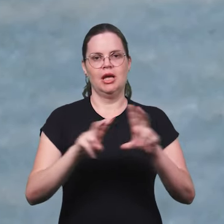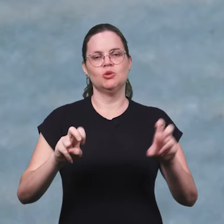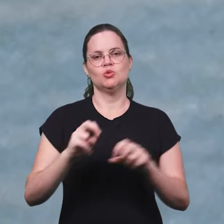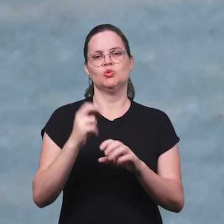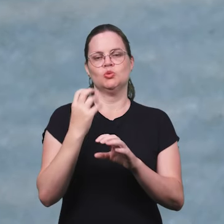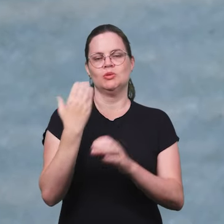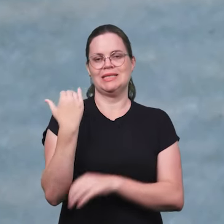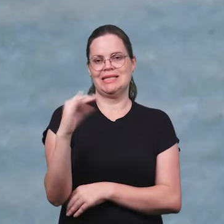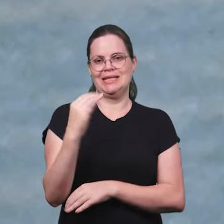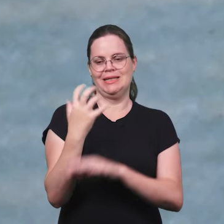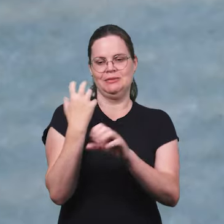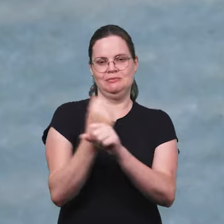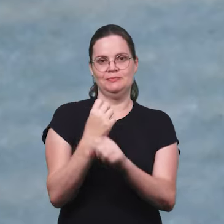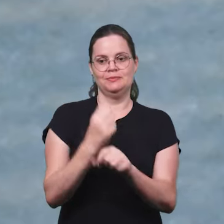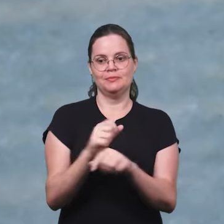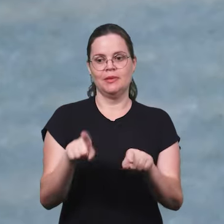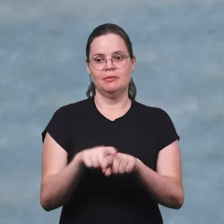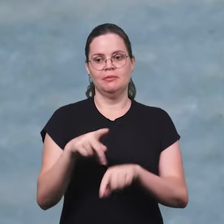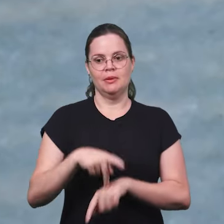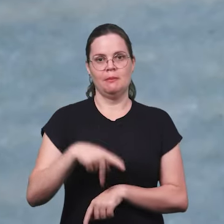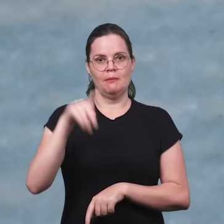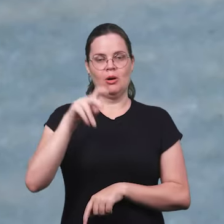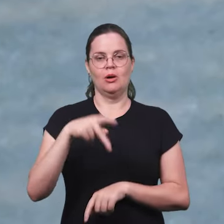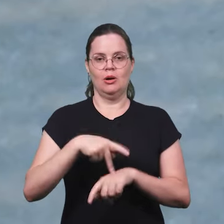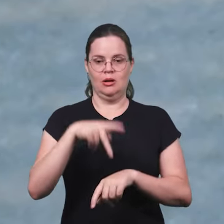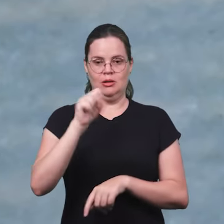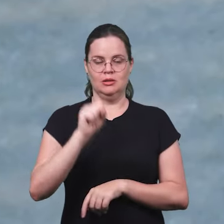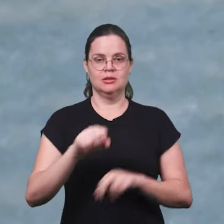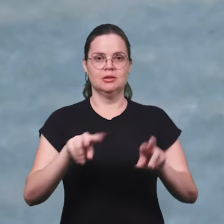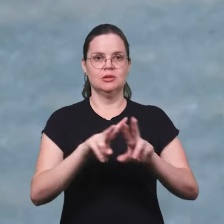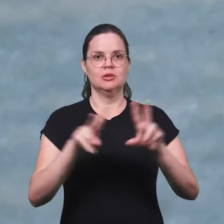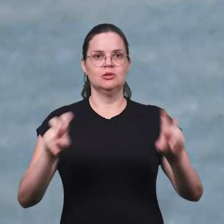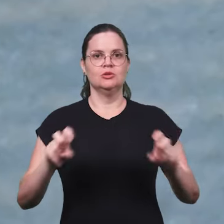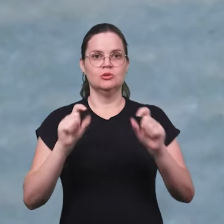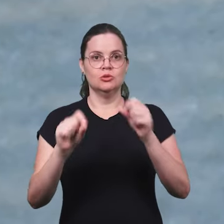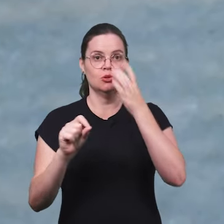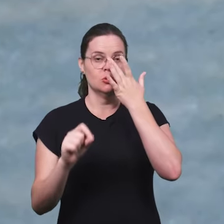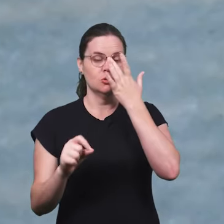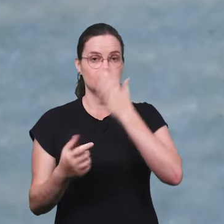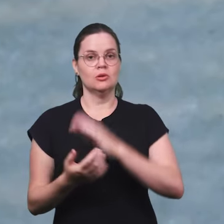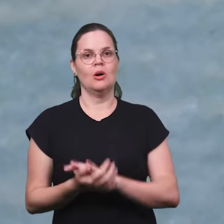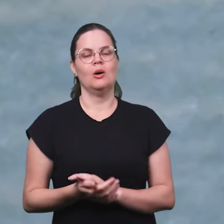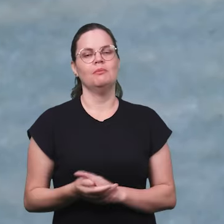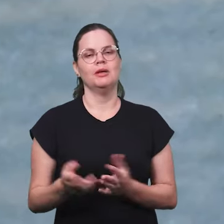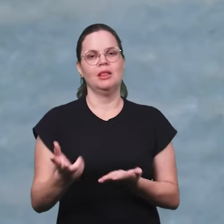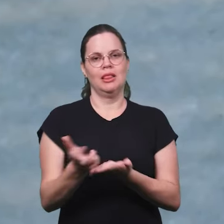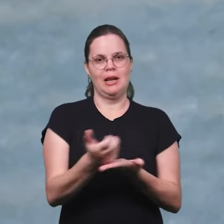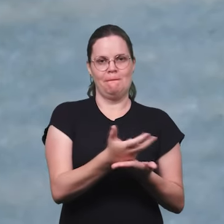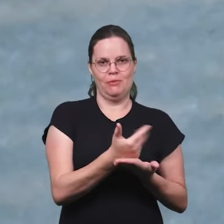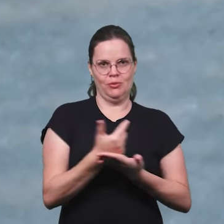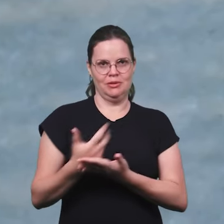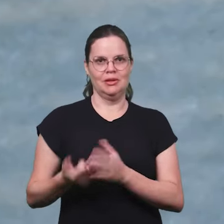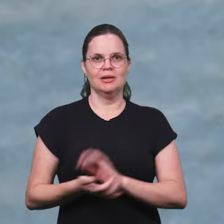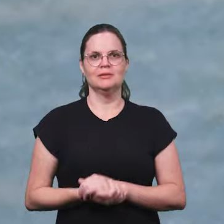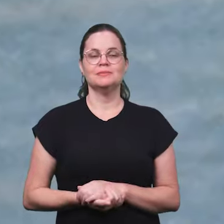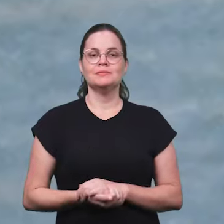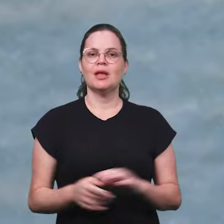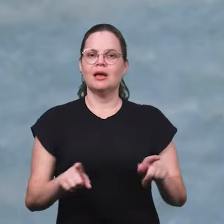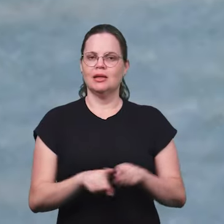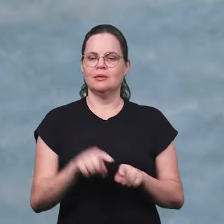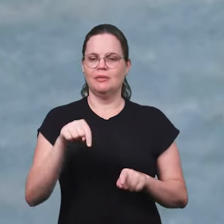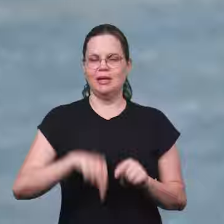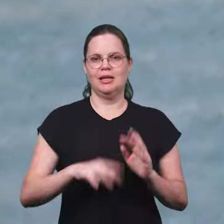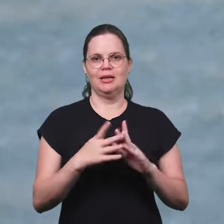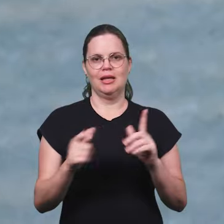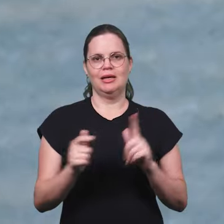pós-graduado em Direito Tributário. Da Igreja de Vila Velha 1, querida Igreja de Vila Velha 1, da qual eu já fui pastor, tive a oportunidade e a benção de ser